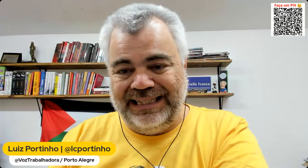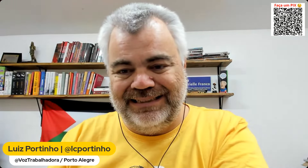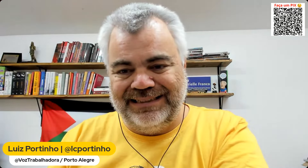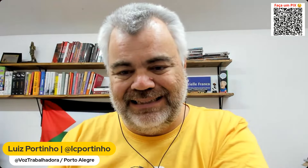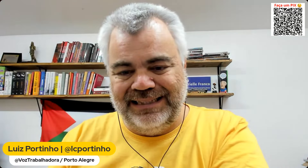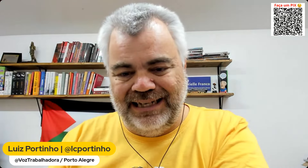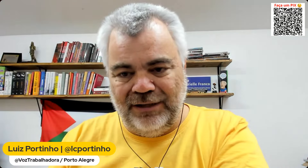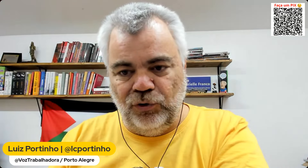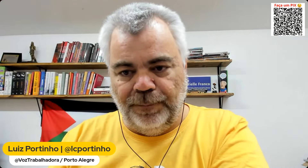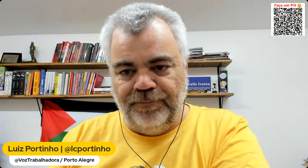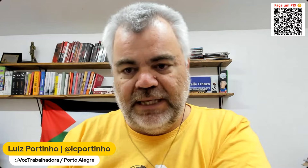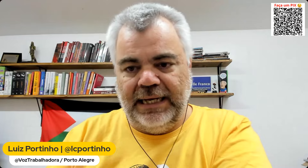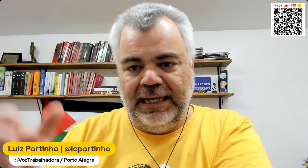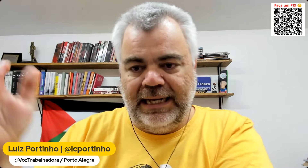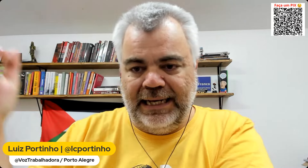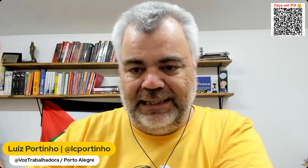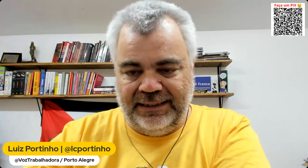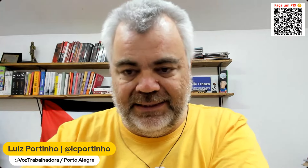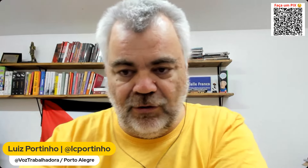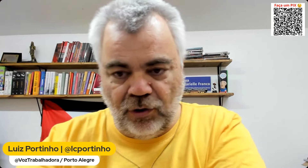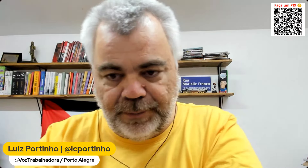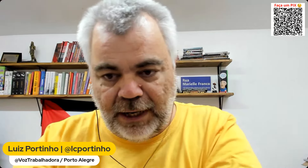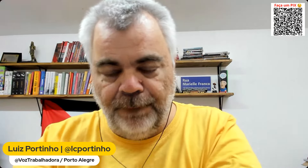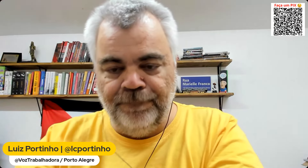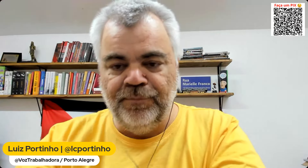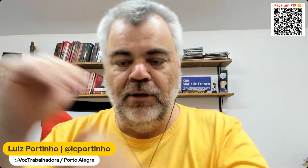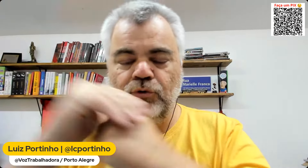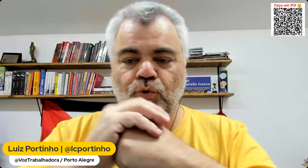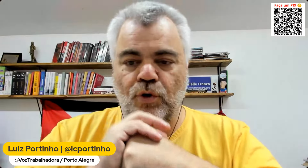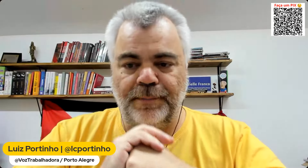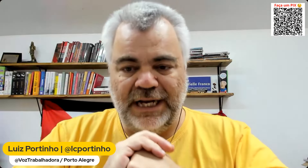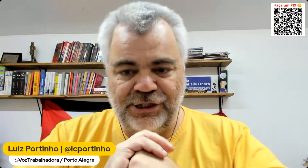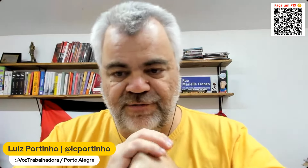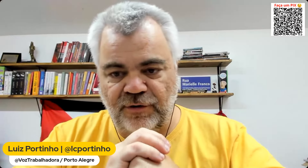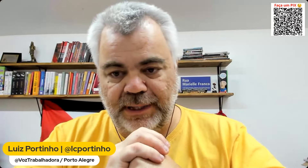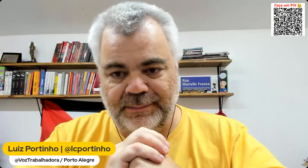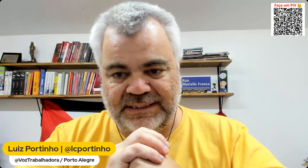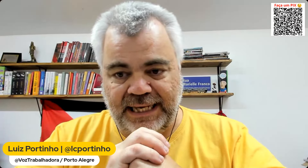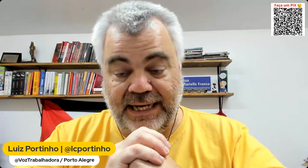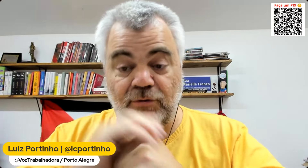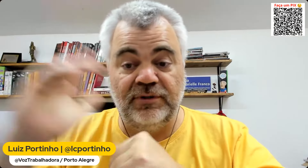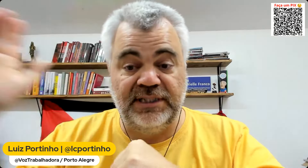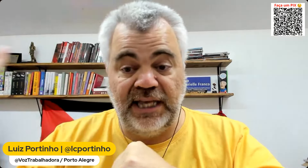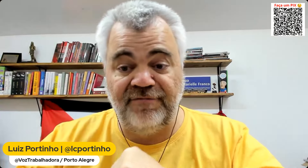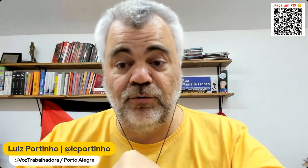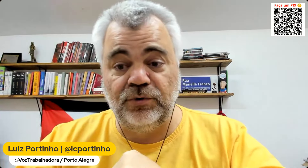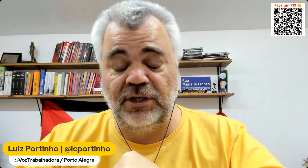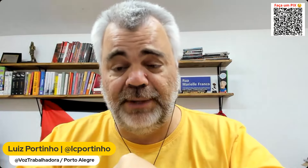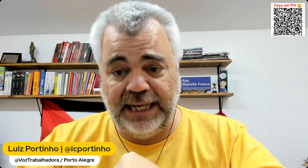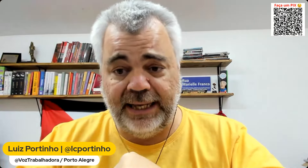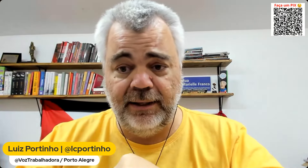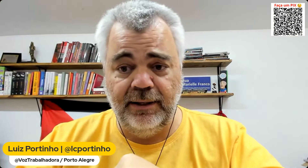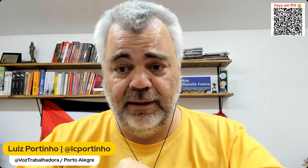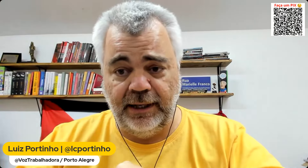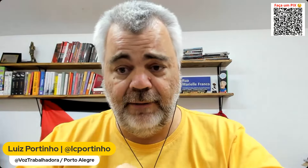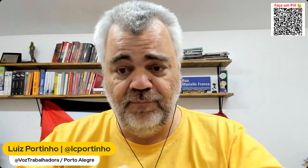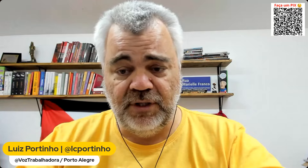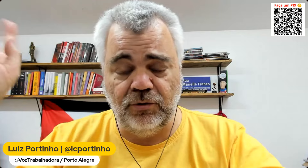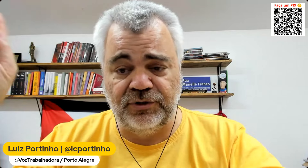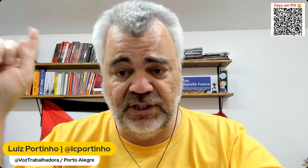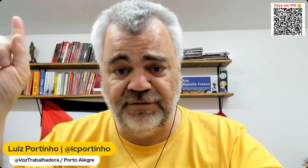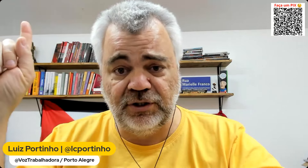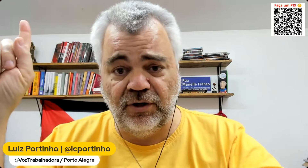148 países assinando a Aliança Global do Combate à Fome e à Miséria, inclusive o seu Milei,